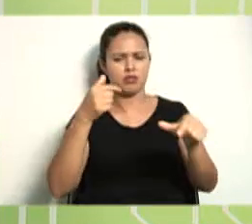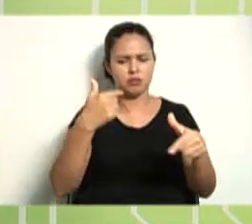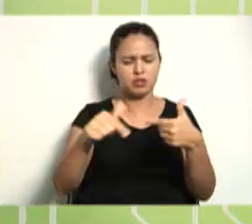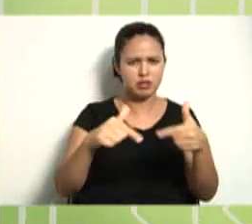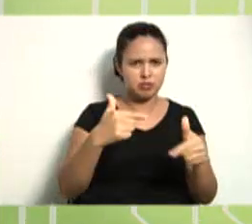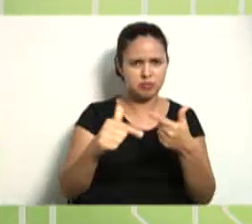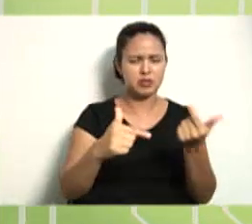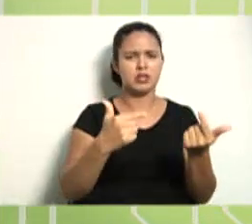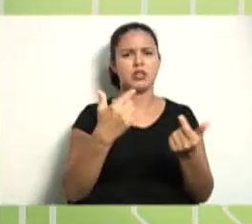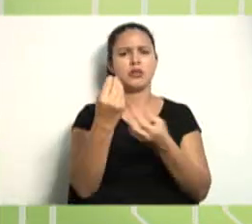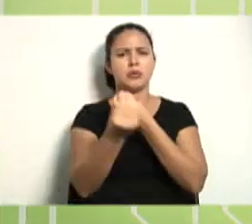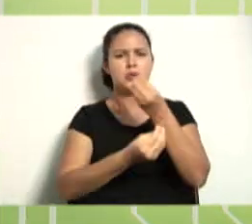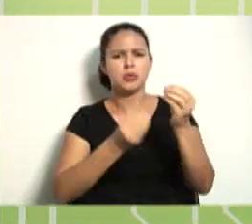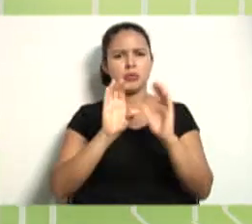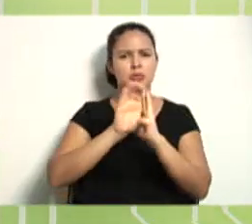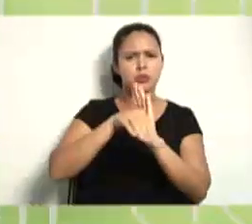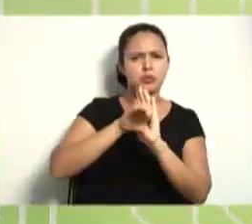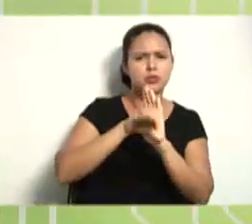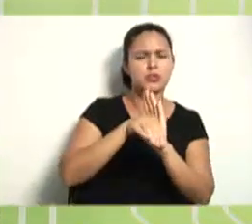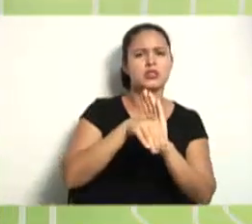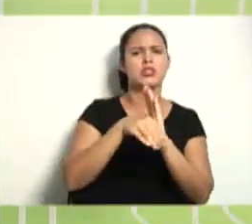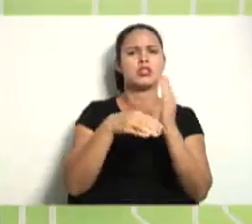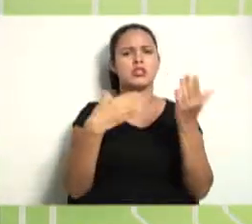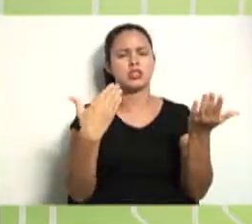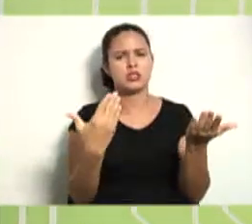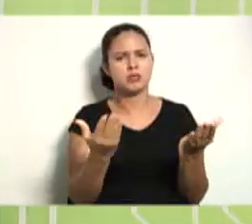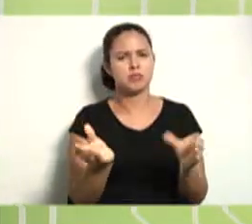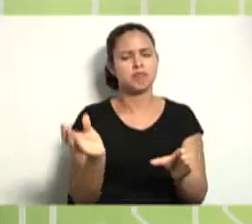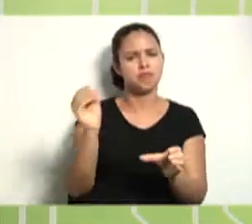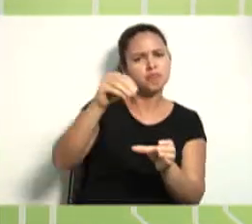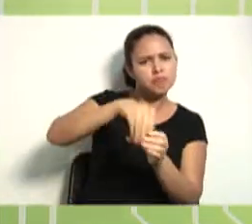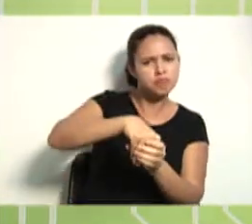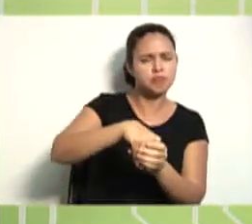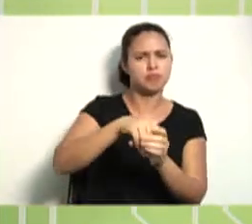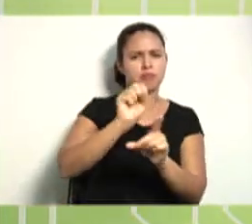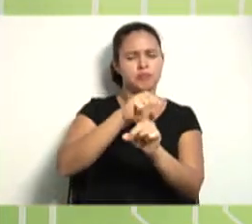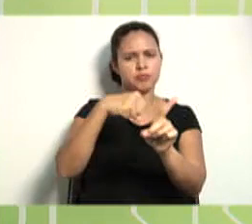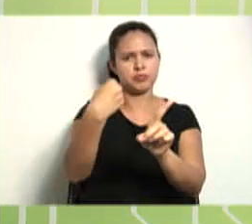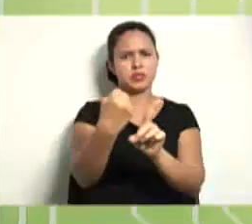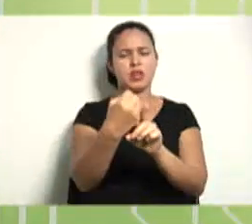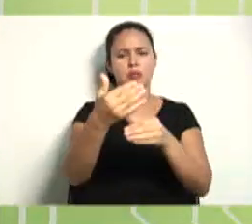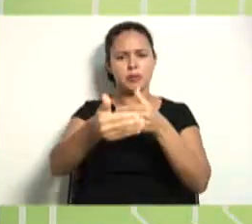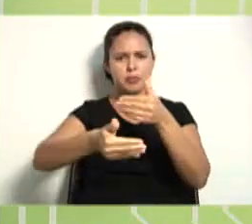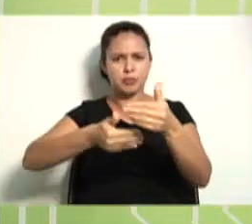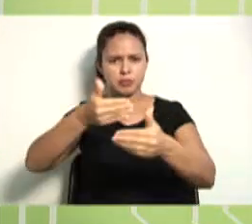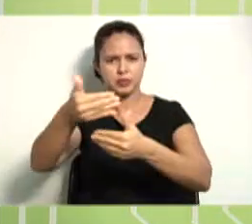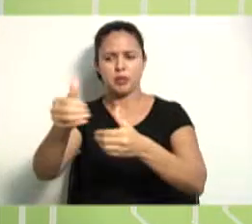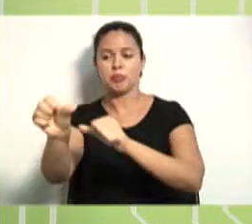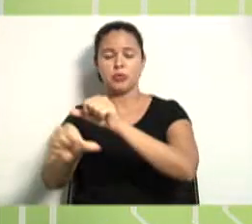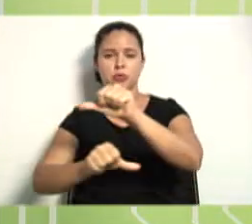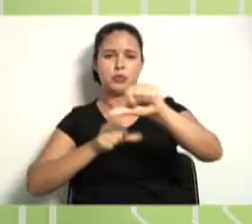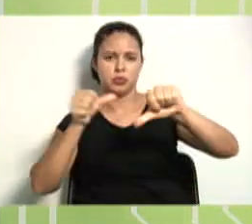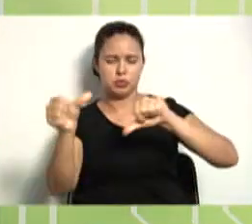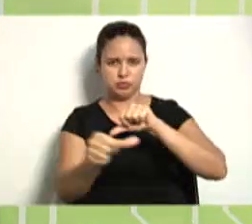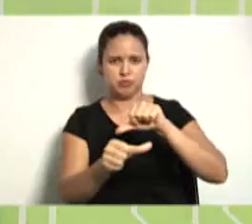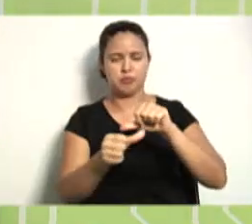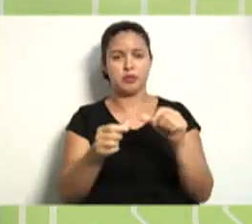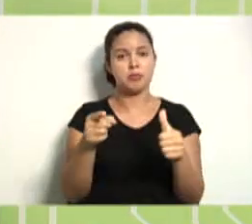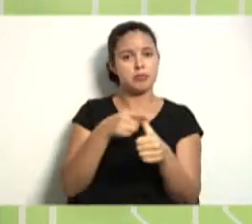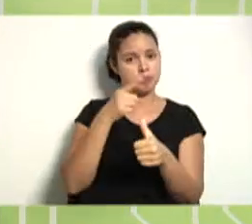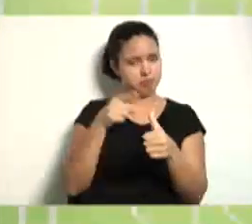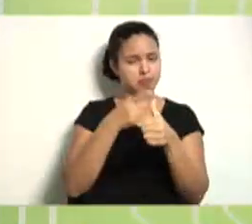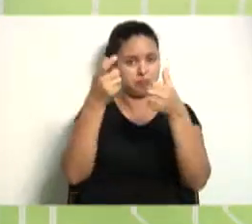qual o conceito de trabalho, como o trabalho se transformou no decorrer do tempo, nós vamos primeiro falar